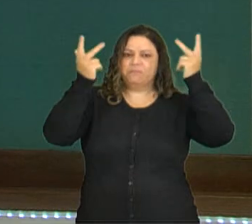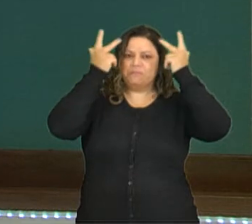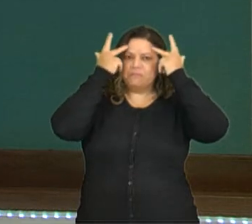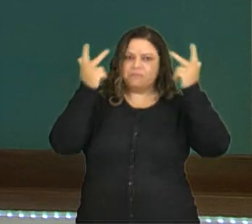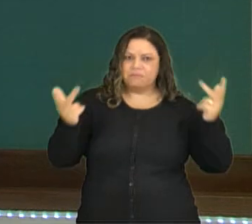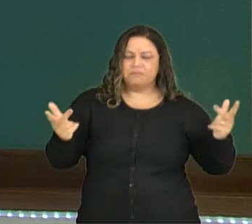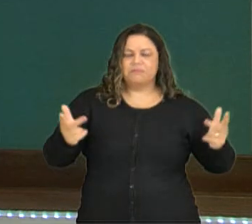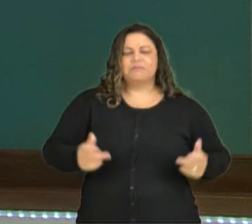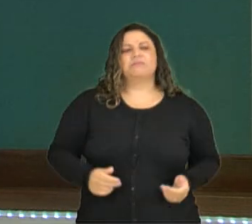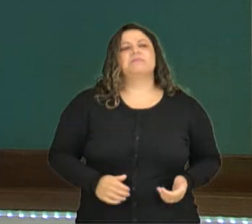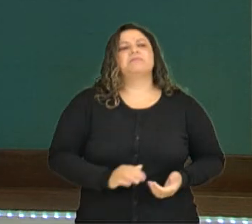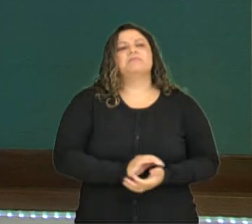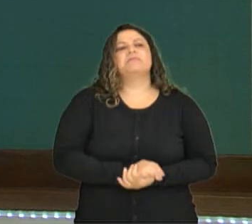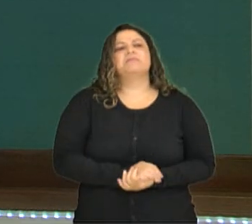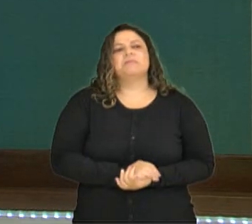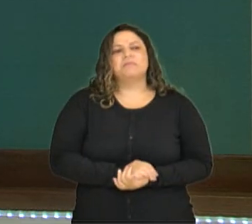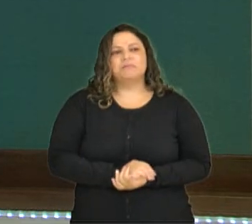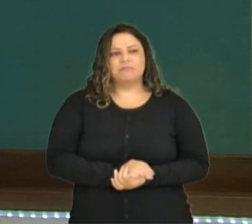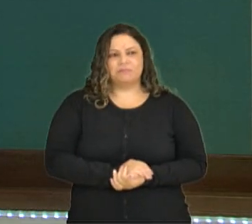você estiver jogando a capoeira.